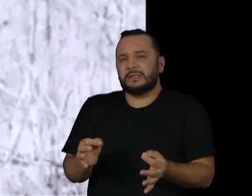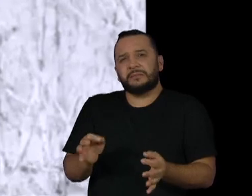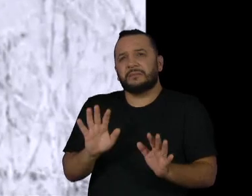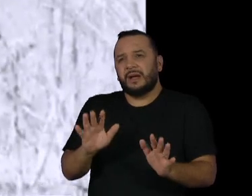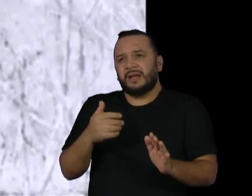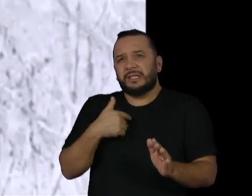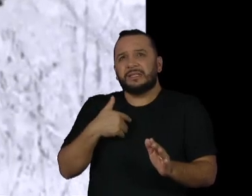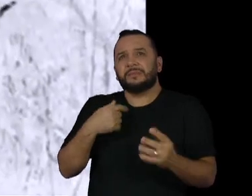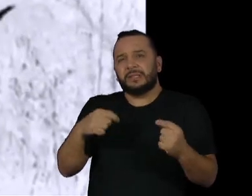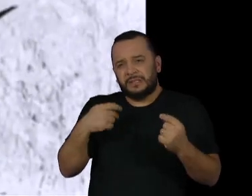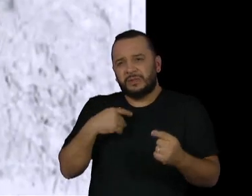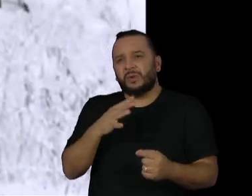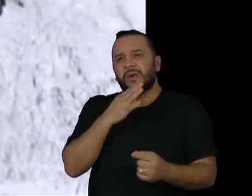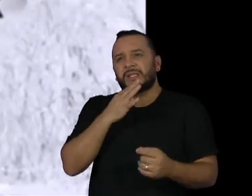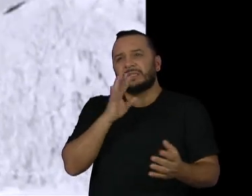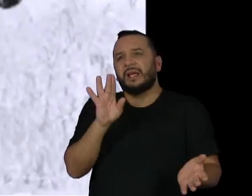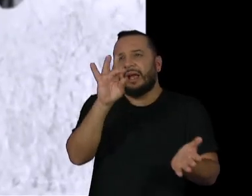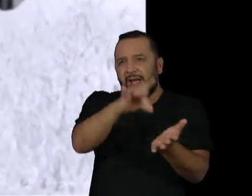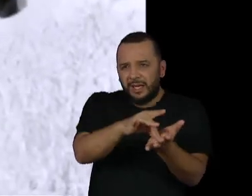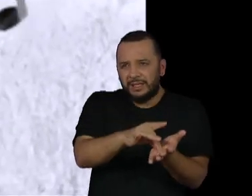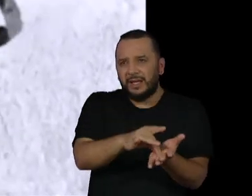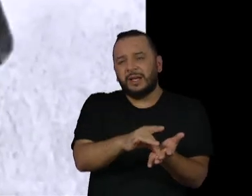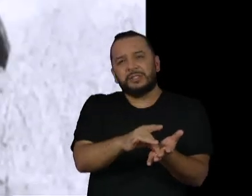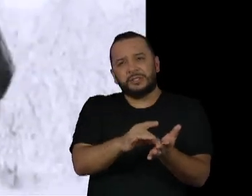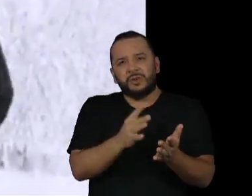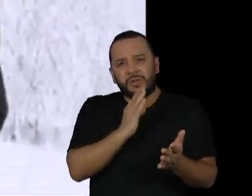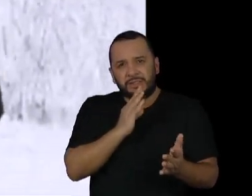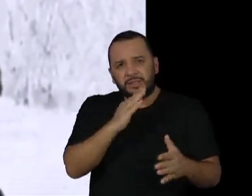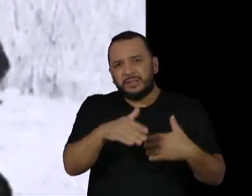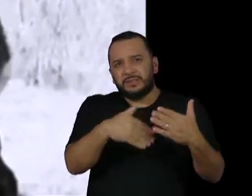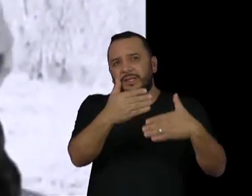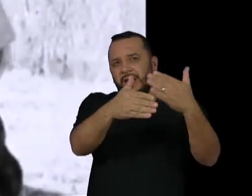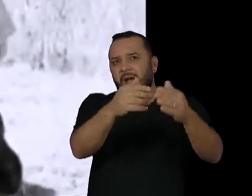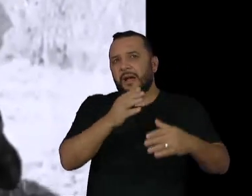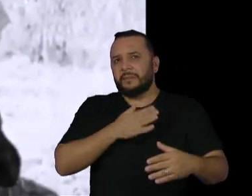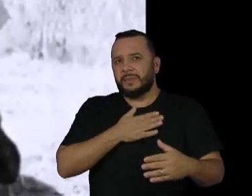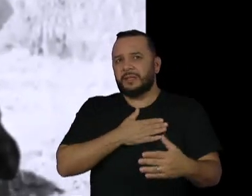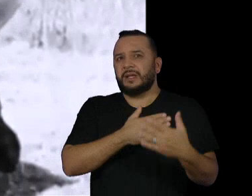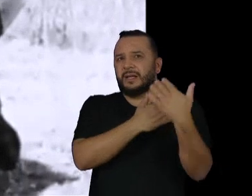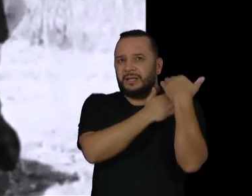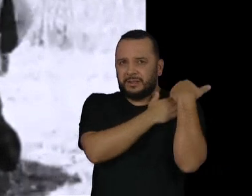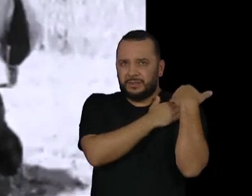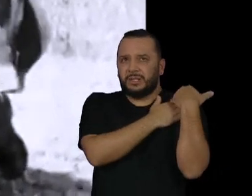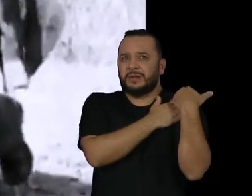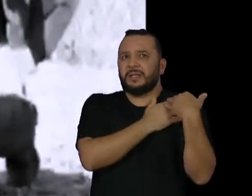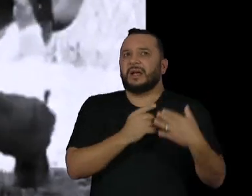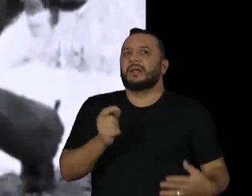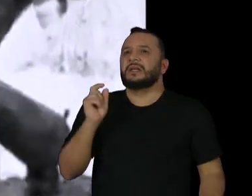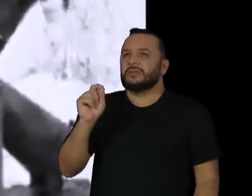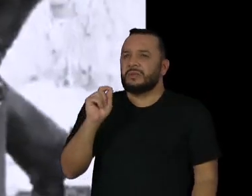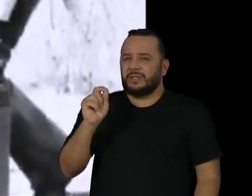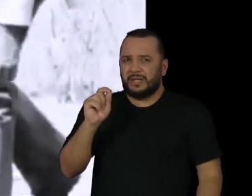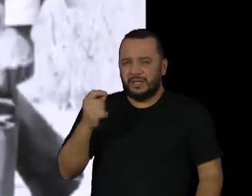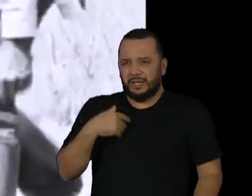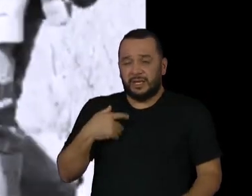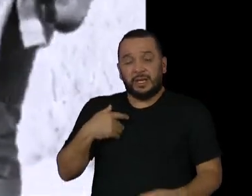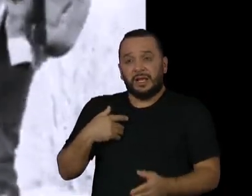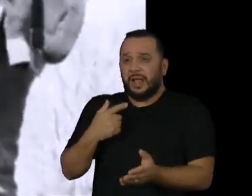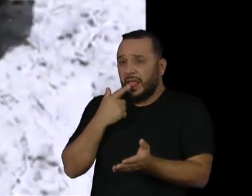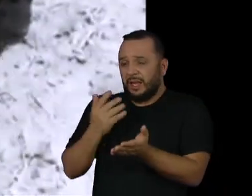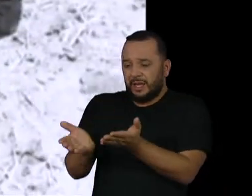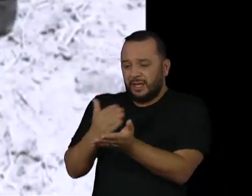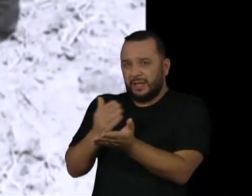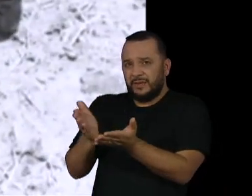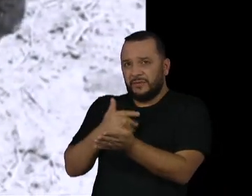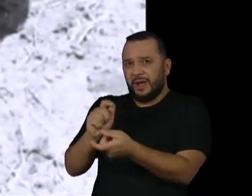realidade que eu apenas estou começando a conhecer? A minha missão seria então de transpor o livro de Graciliano para o